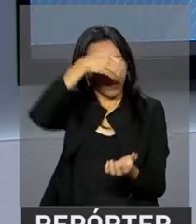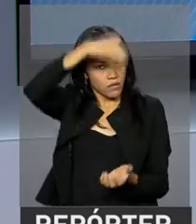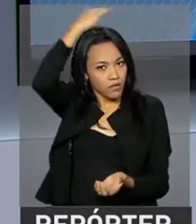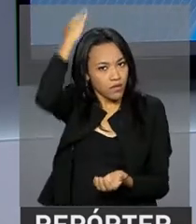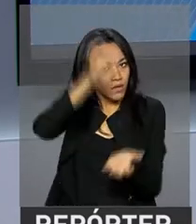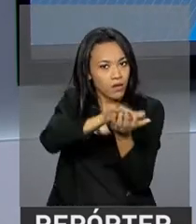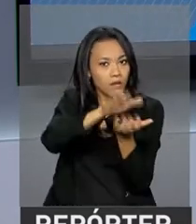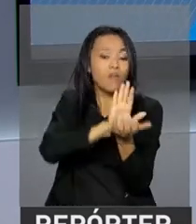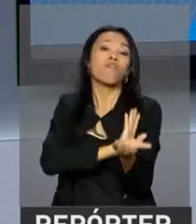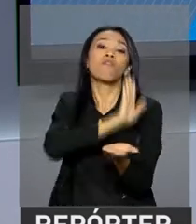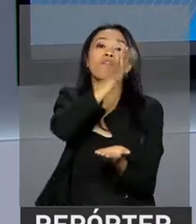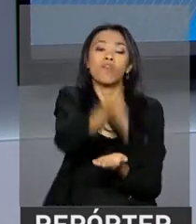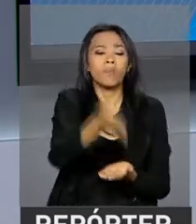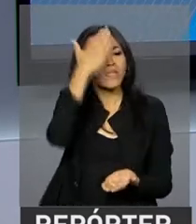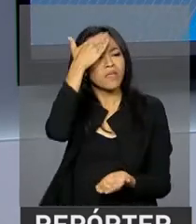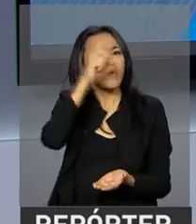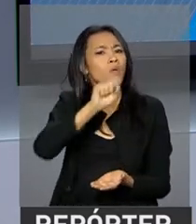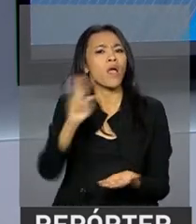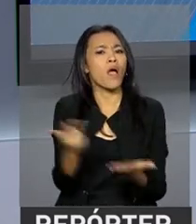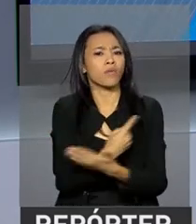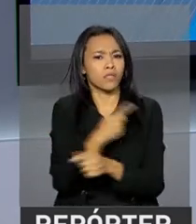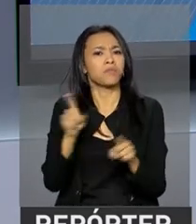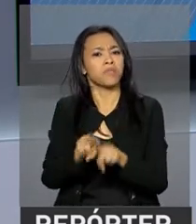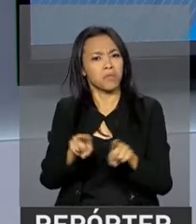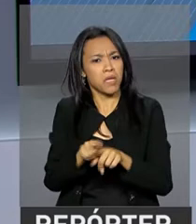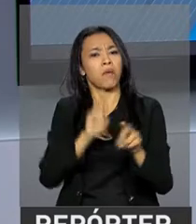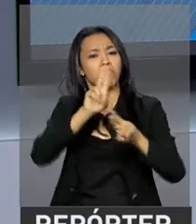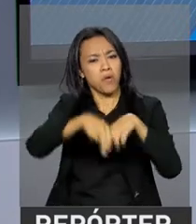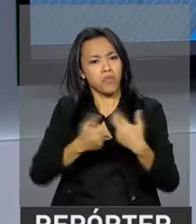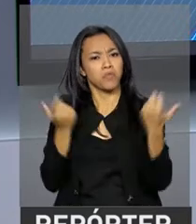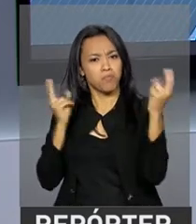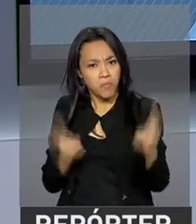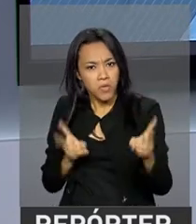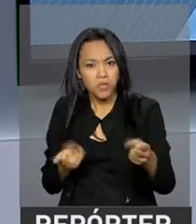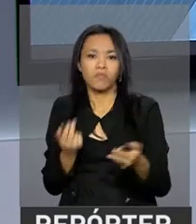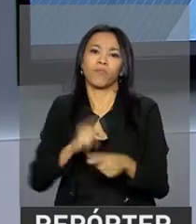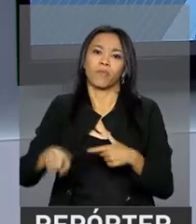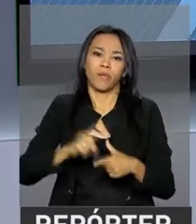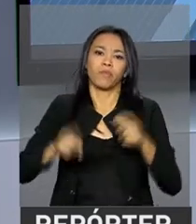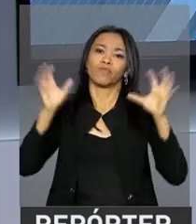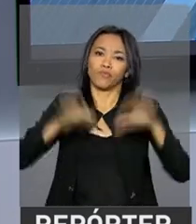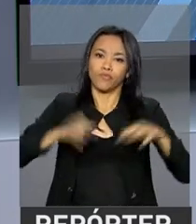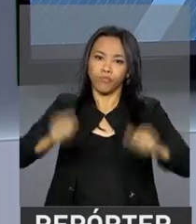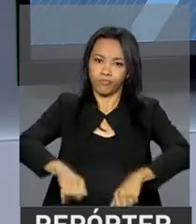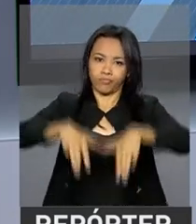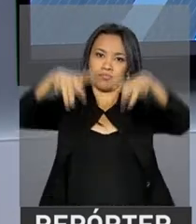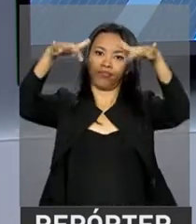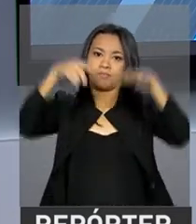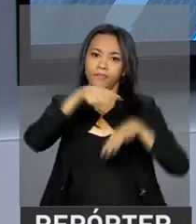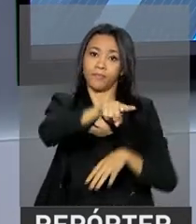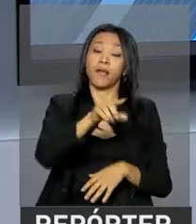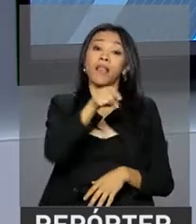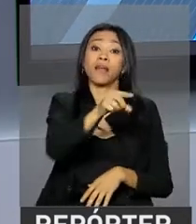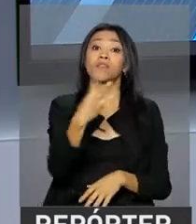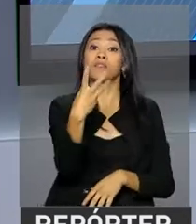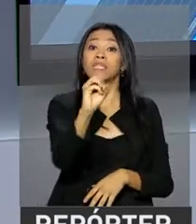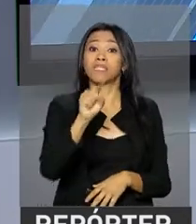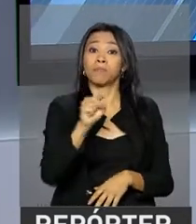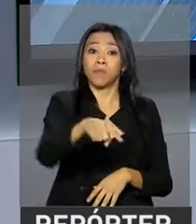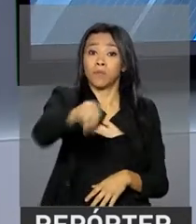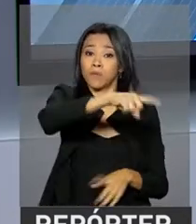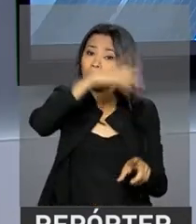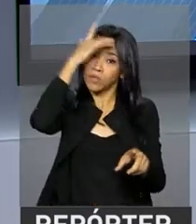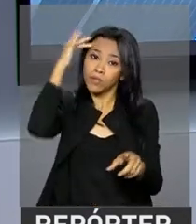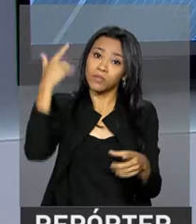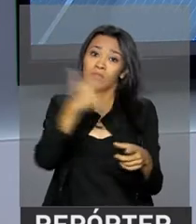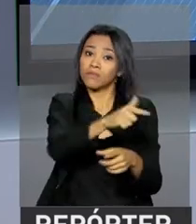situação dos pernambucanos atingidos pelas enchentes em 15 municípios são cerca de 30 mil desalojadas e